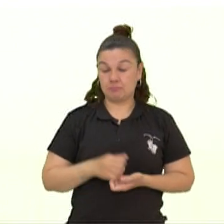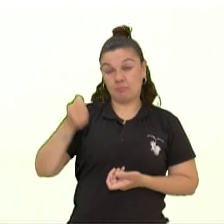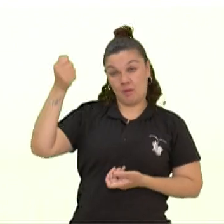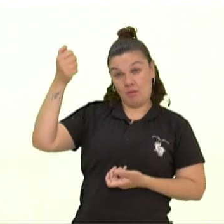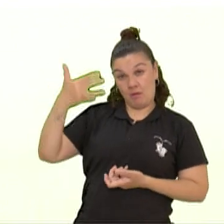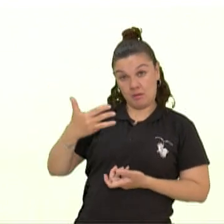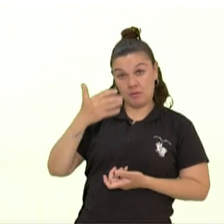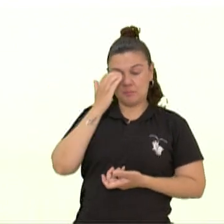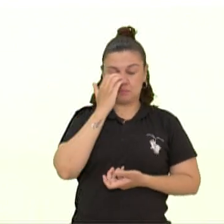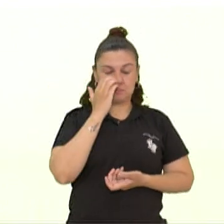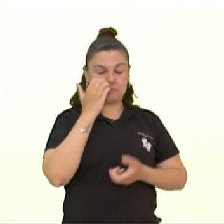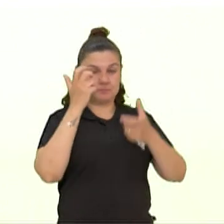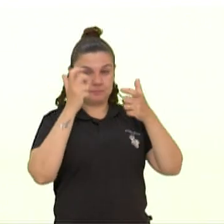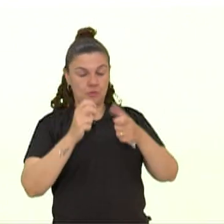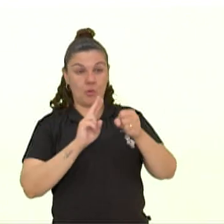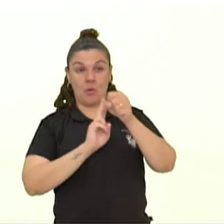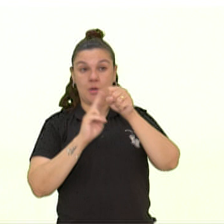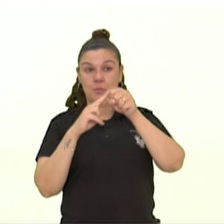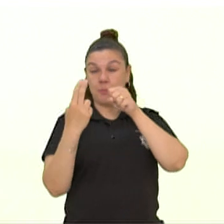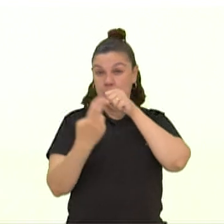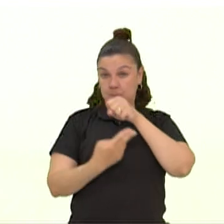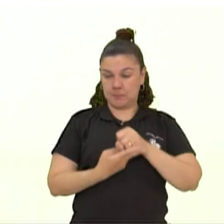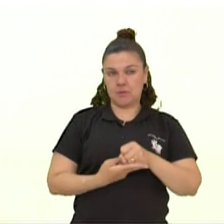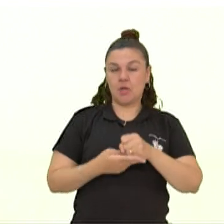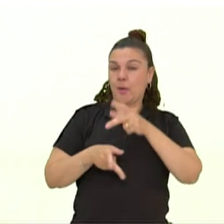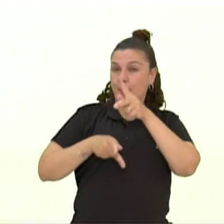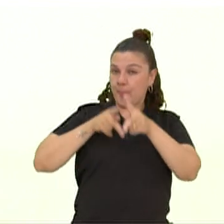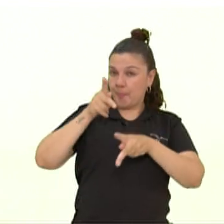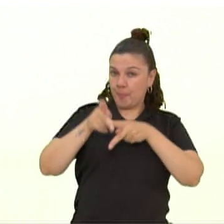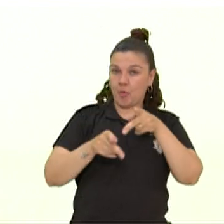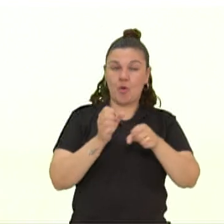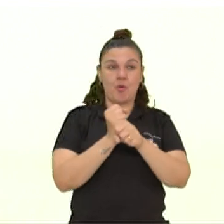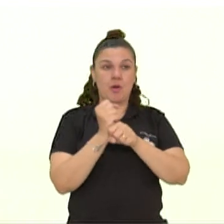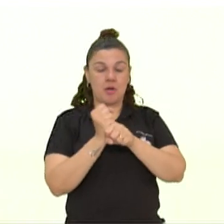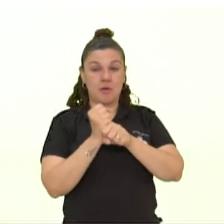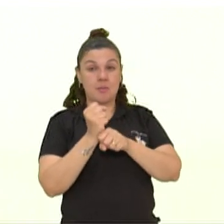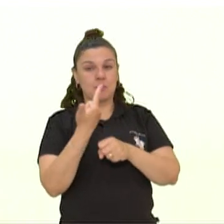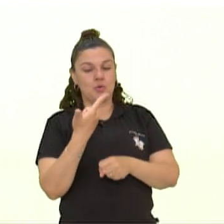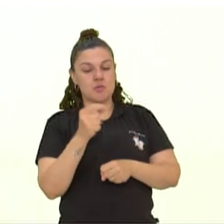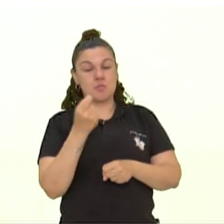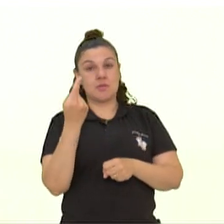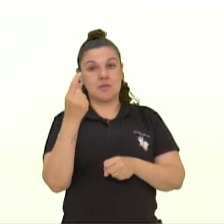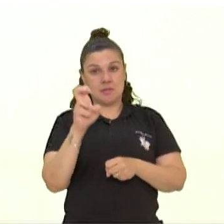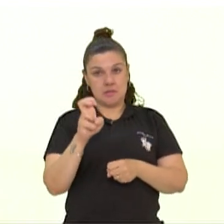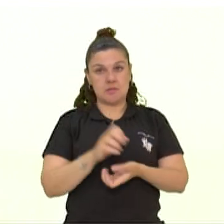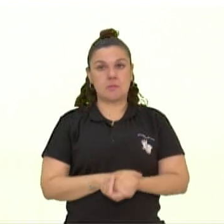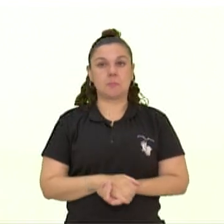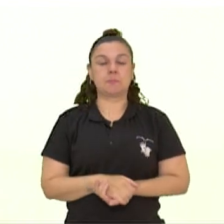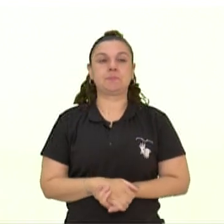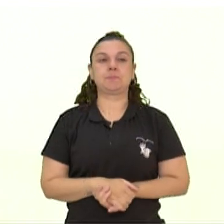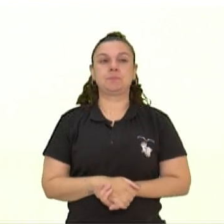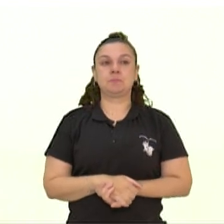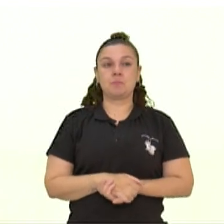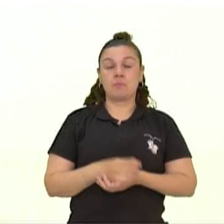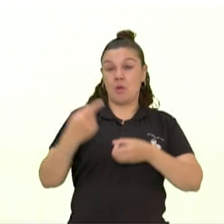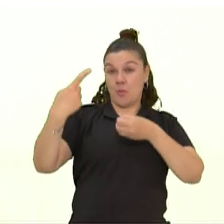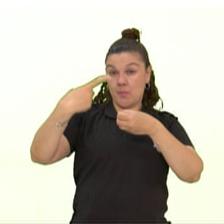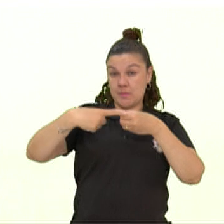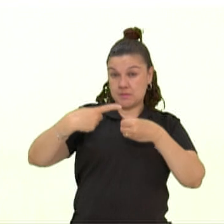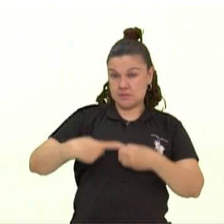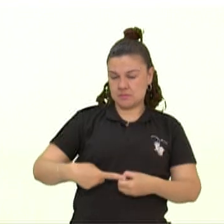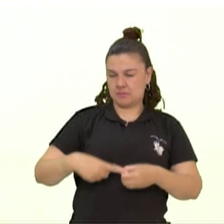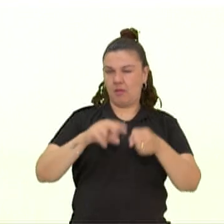Aqui, as áreas urbanas, aqui nós temos uma população no ano de 2015, aí, tá? As cidades e as suas